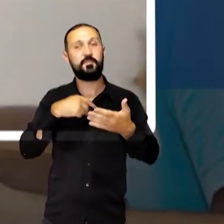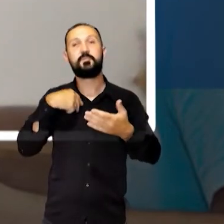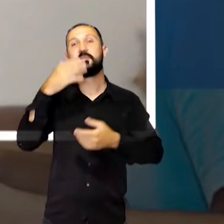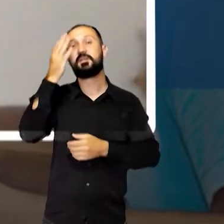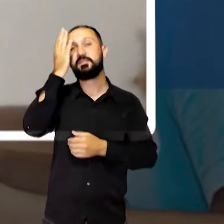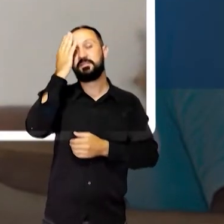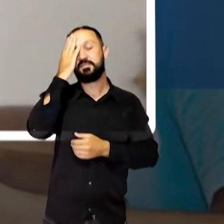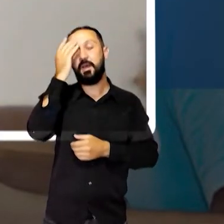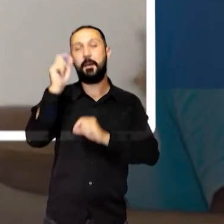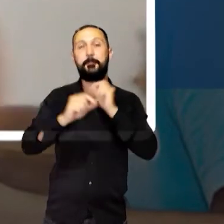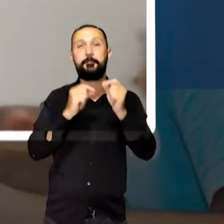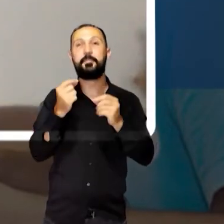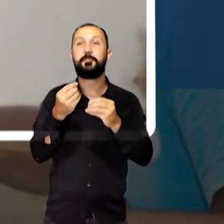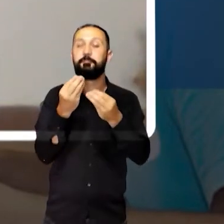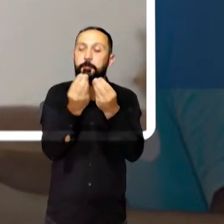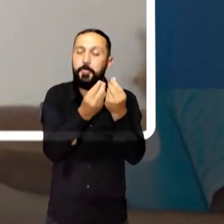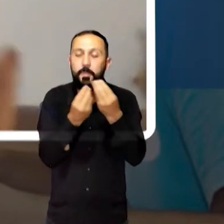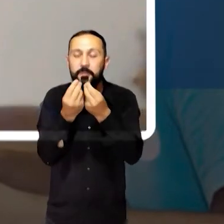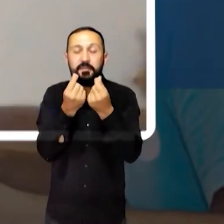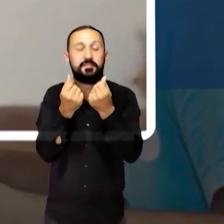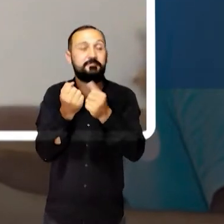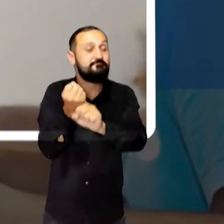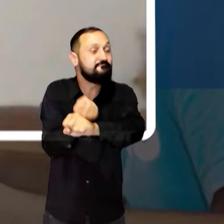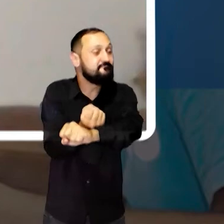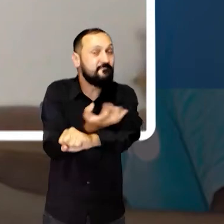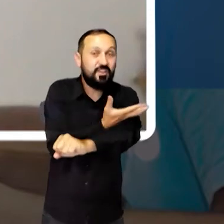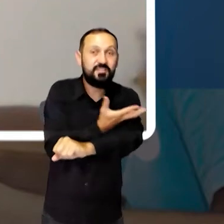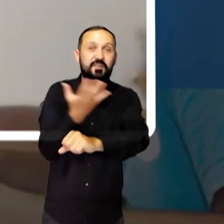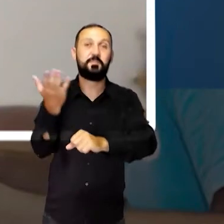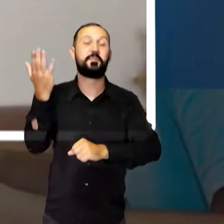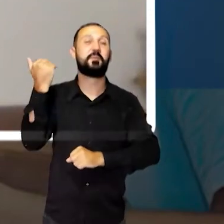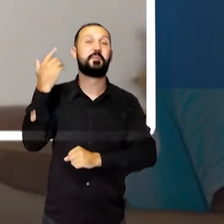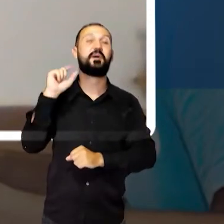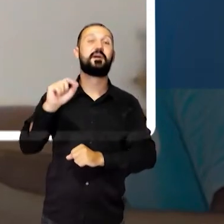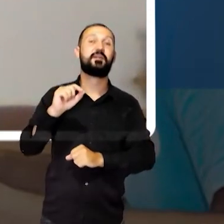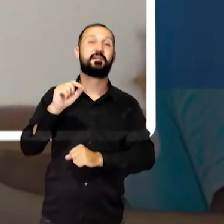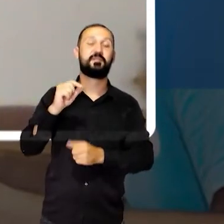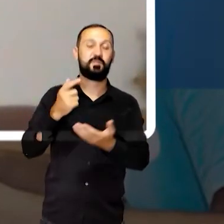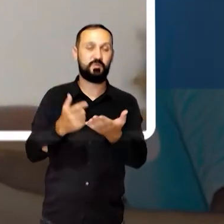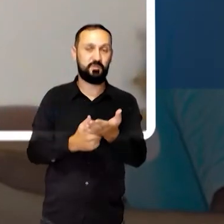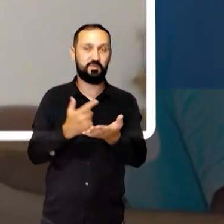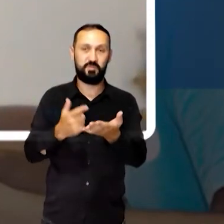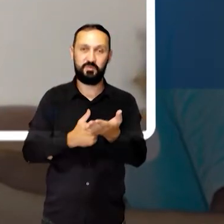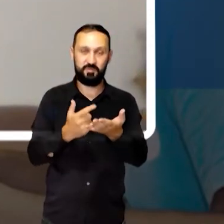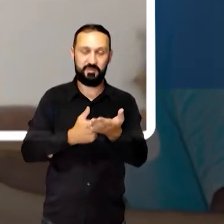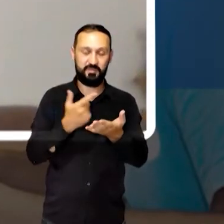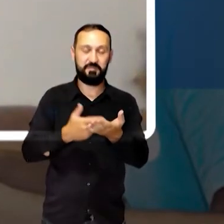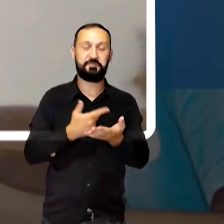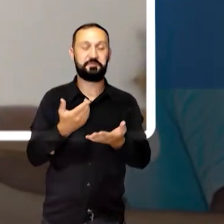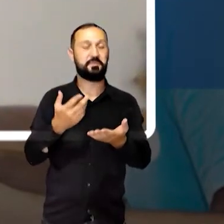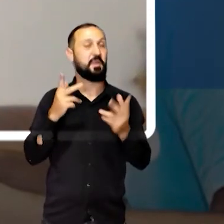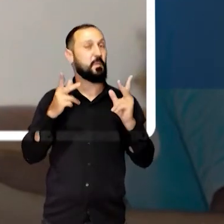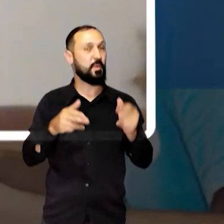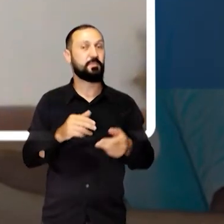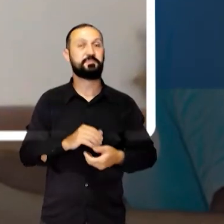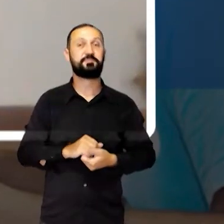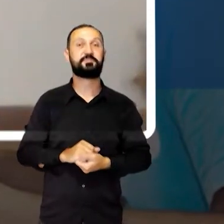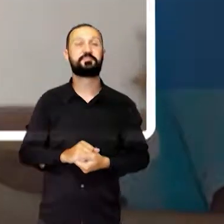do saber com sabor, com emoção, como eram passados no livro do Lobato.